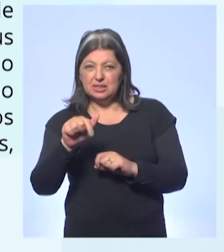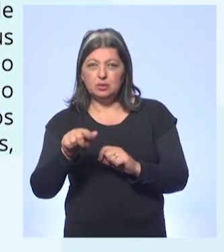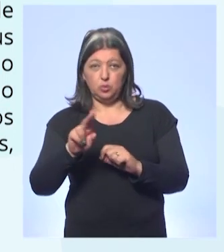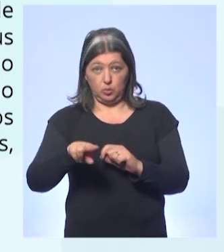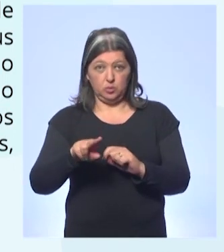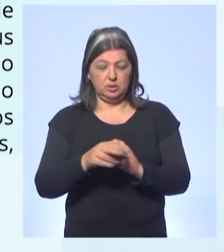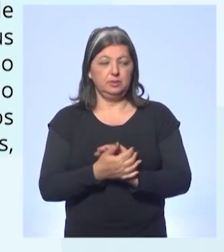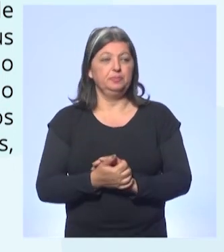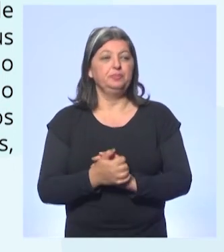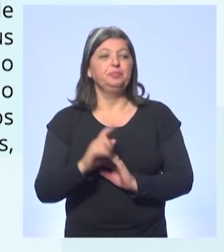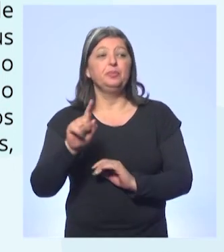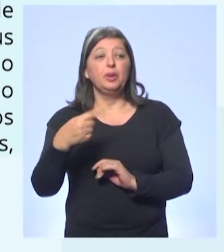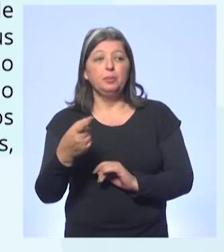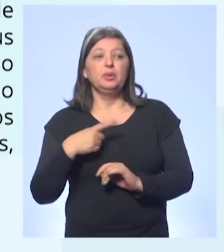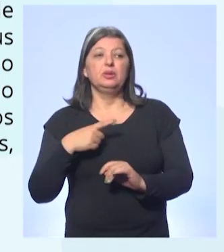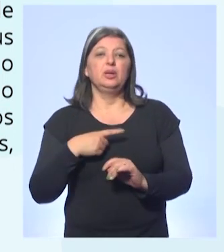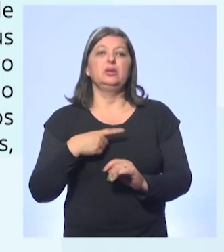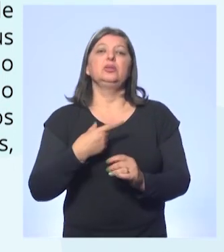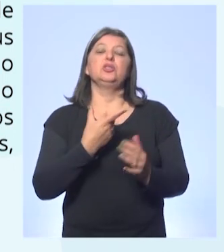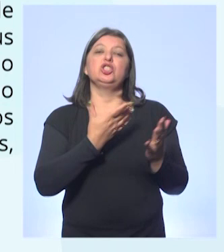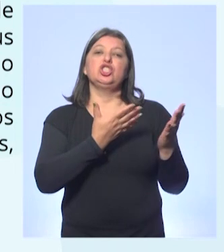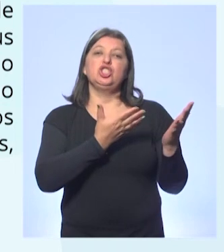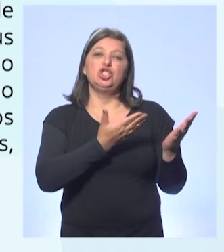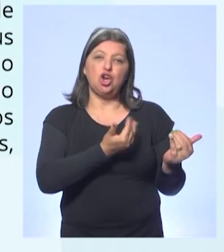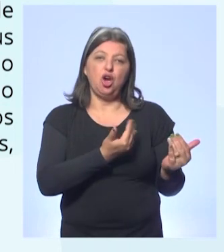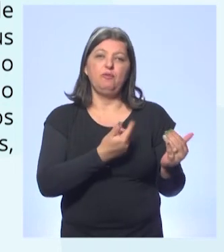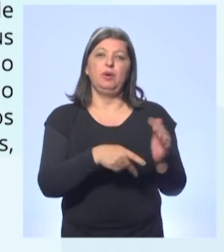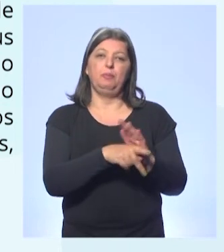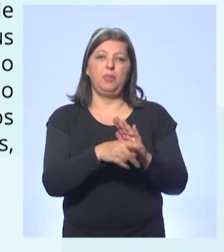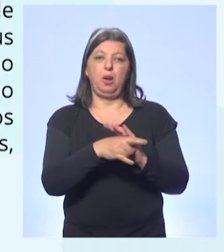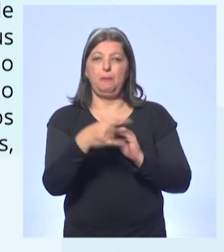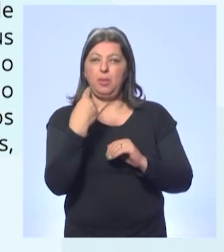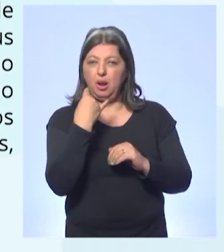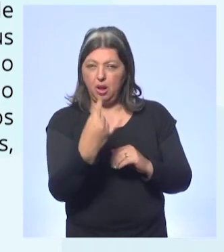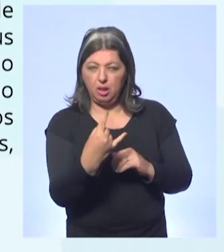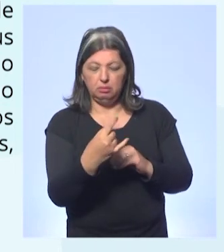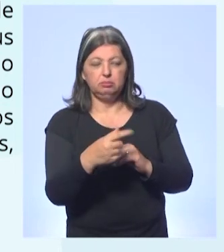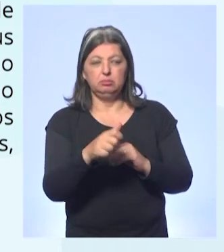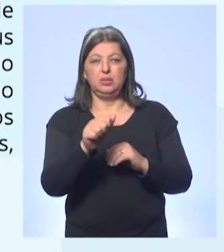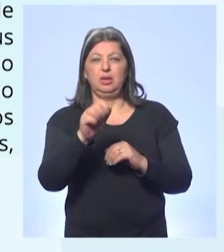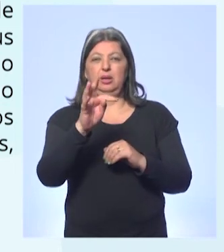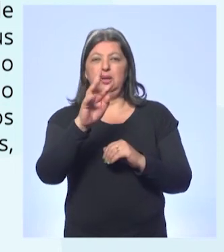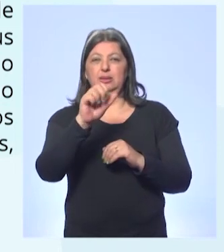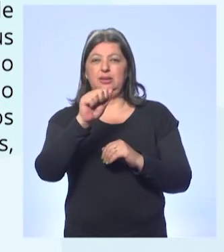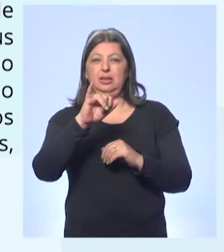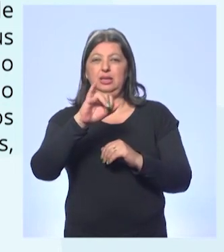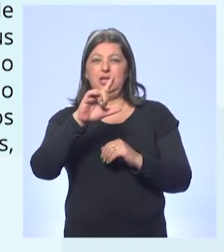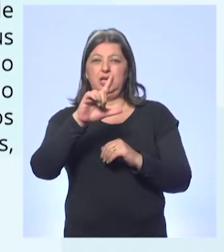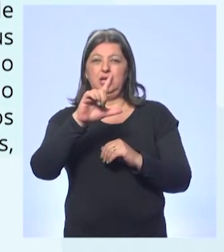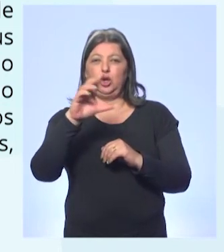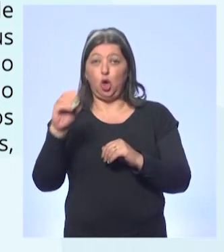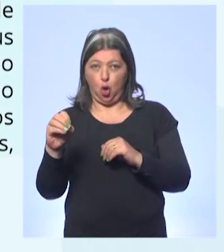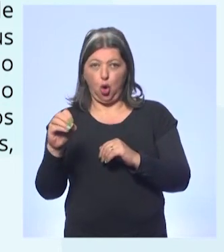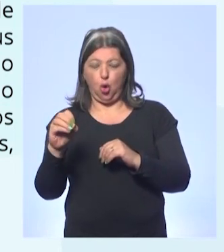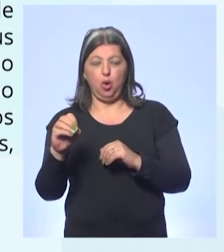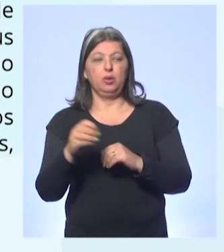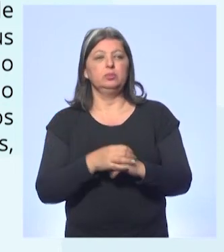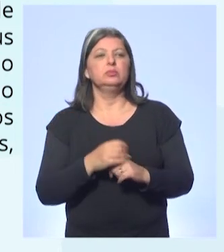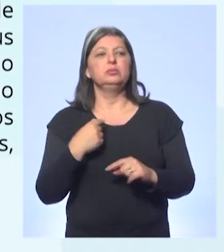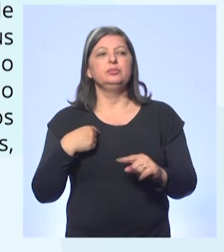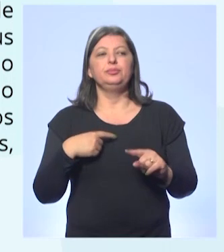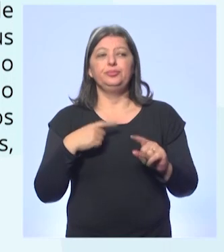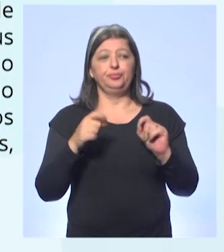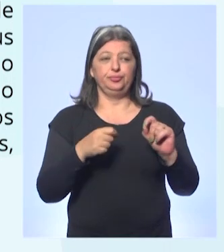E depois eu tenho jovens e atraí-los. Só que nesse meio tempo eu também tenho uma sequência de ideias acontecendo. Então, esse que e